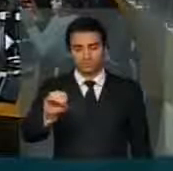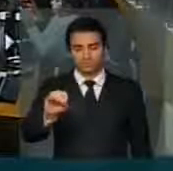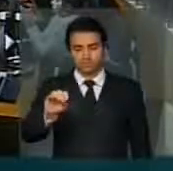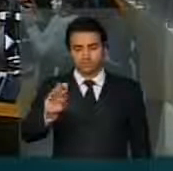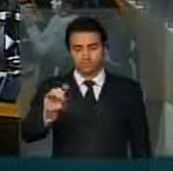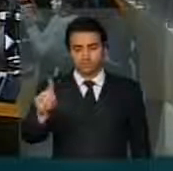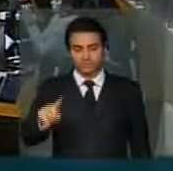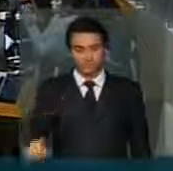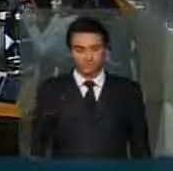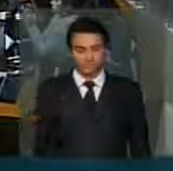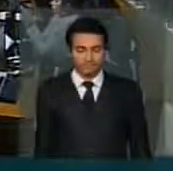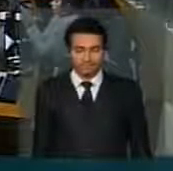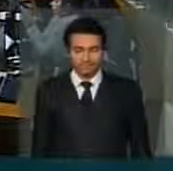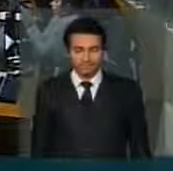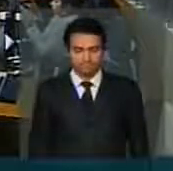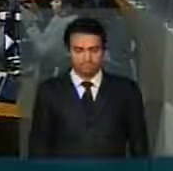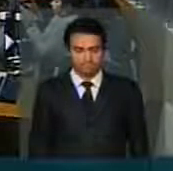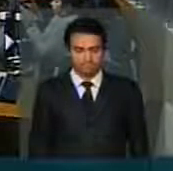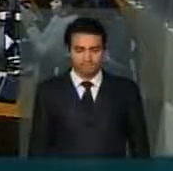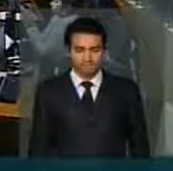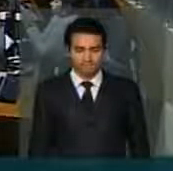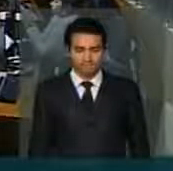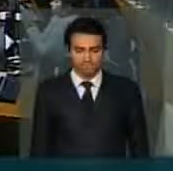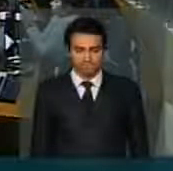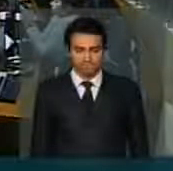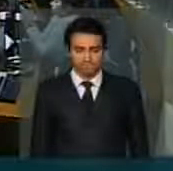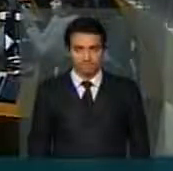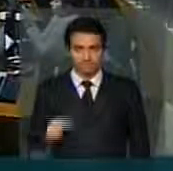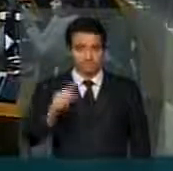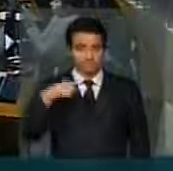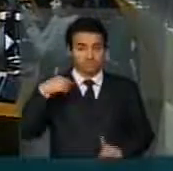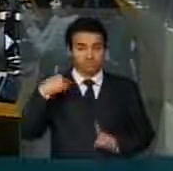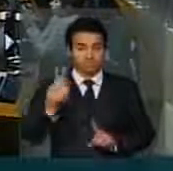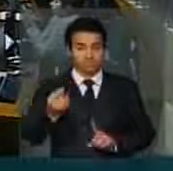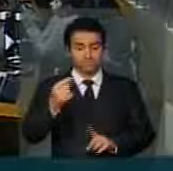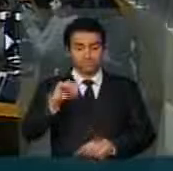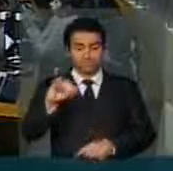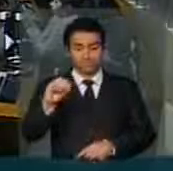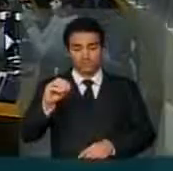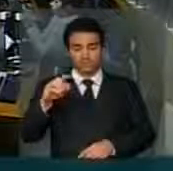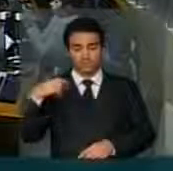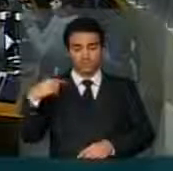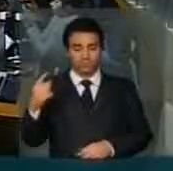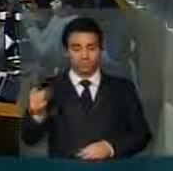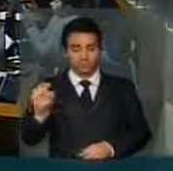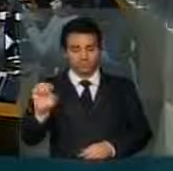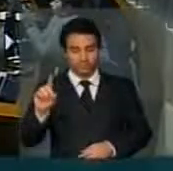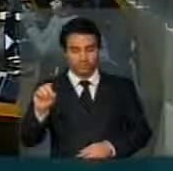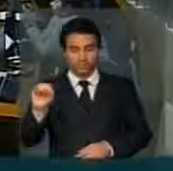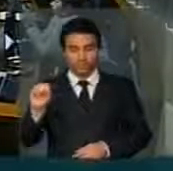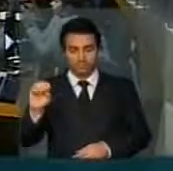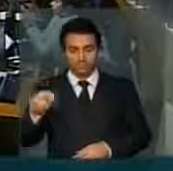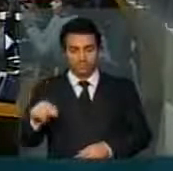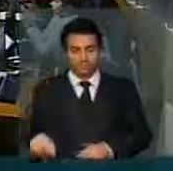após a deputada Maria Helena, logo após o deputado deputada Jô e deputado Edson Moreira.